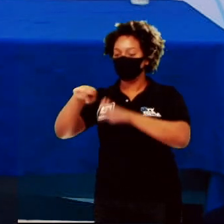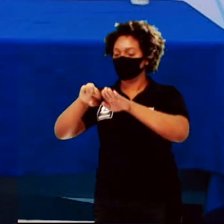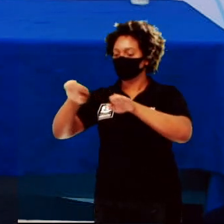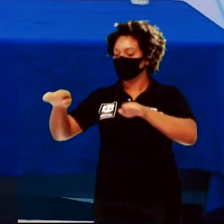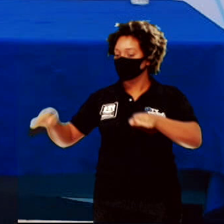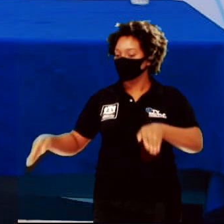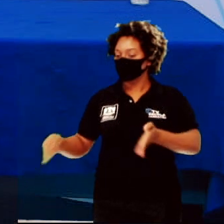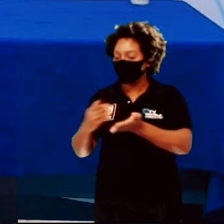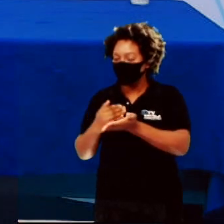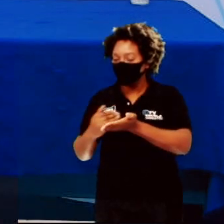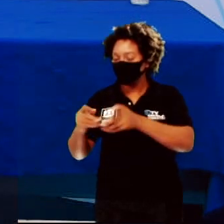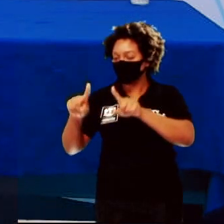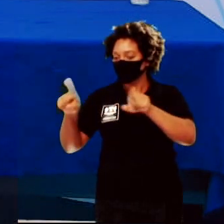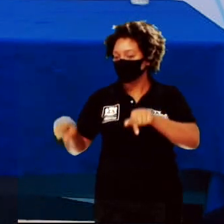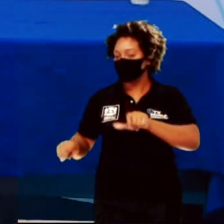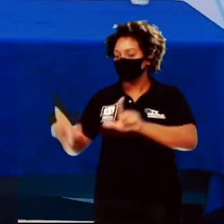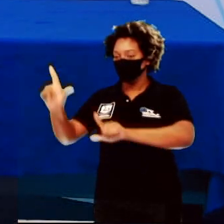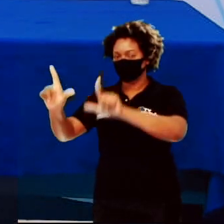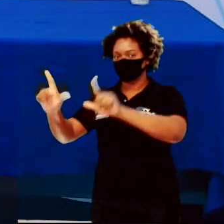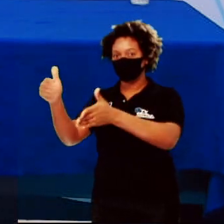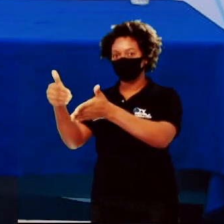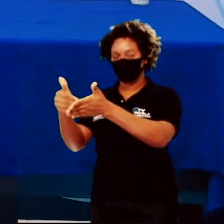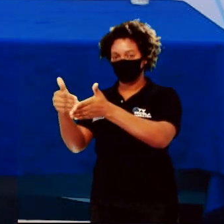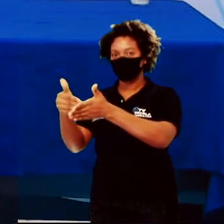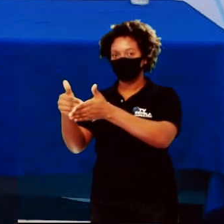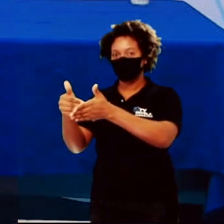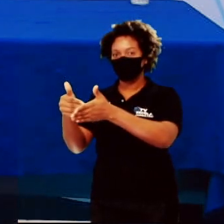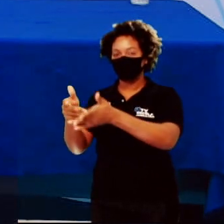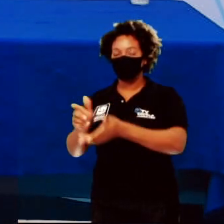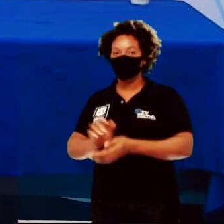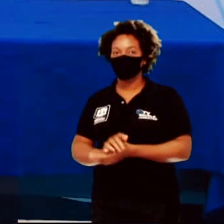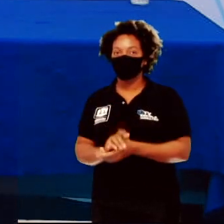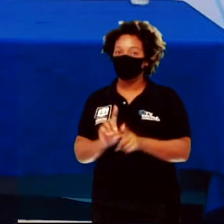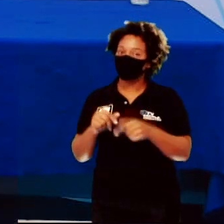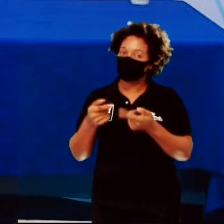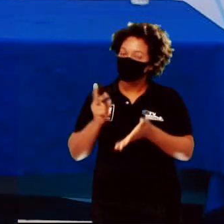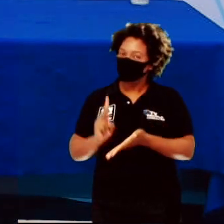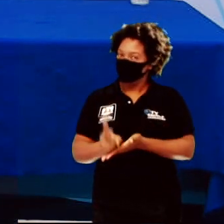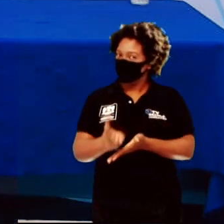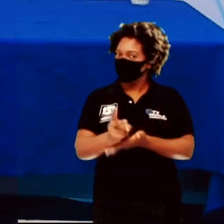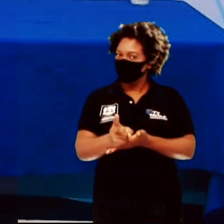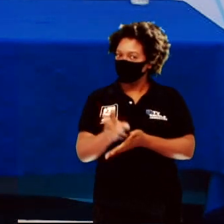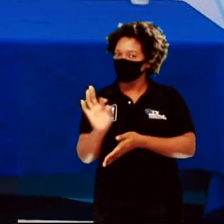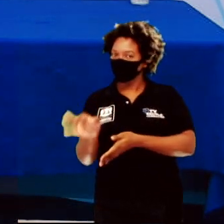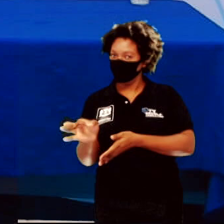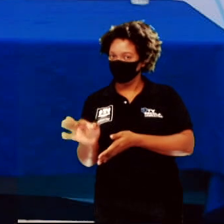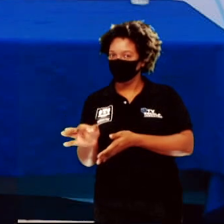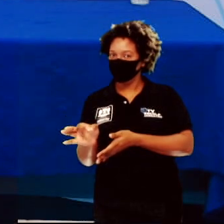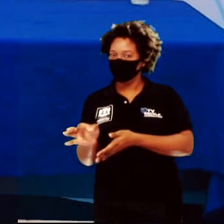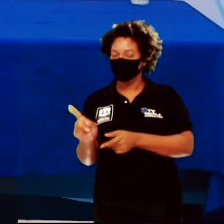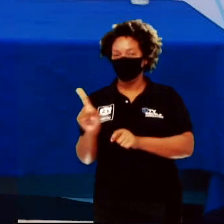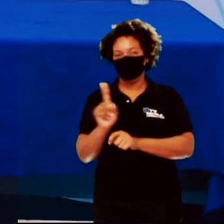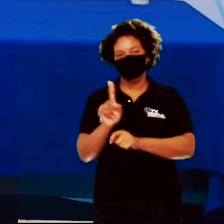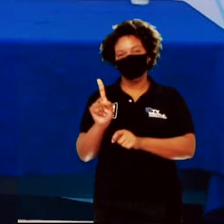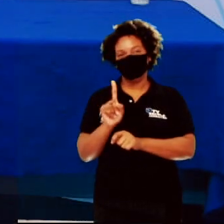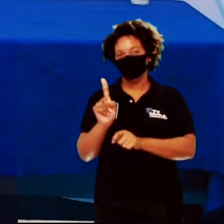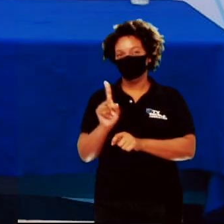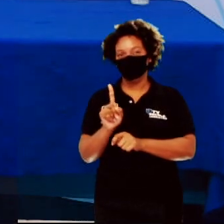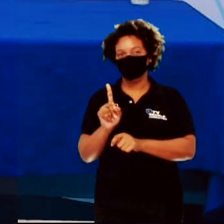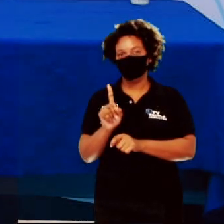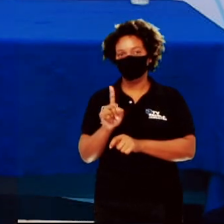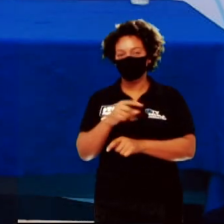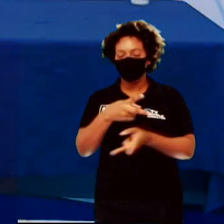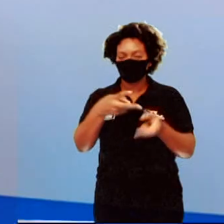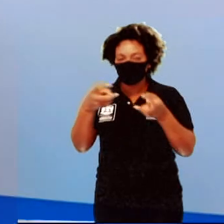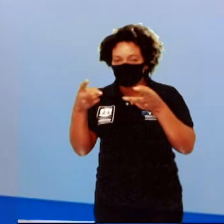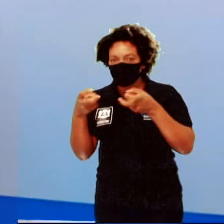a extremidade da tela. Mas nem sempre isso dá certo. Você já deve ter percebido